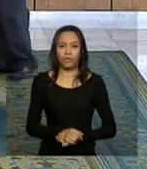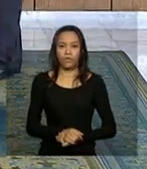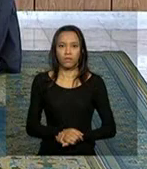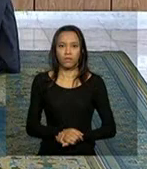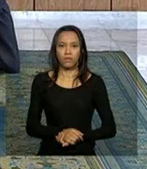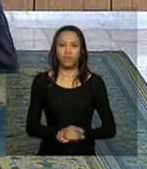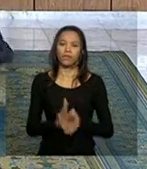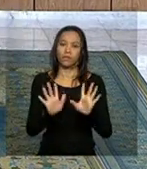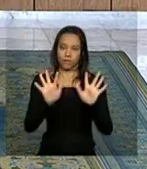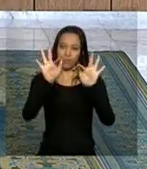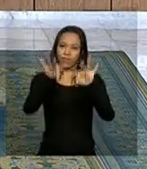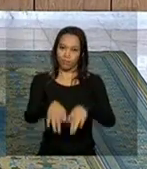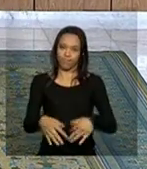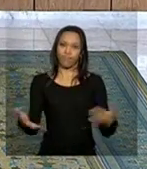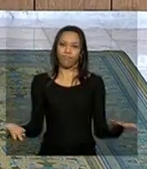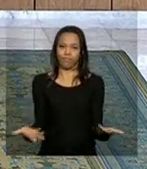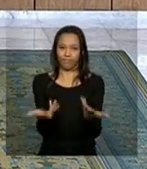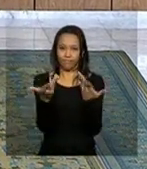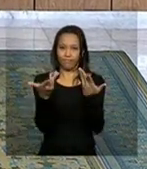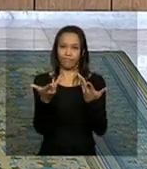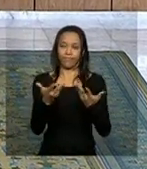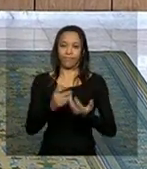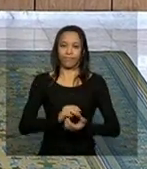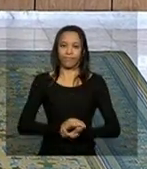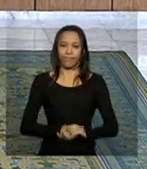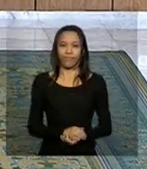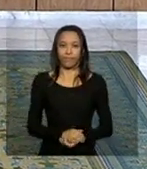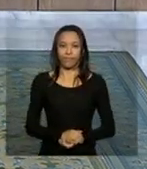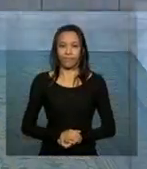Está encerrada esta cerimônia.